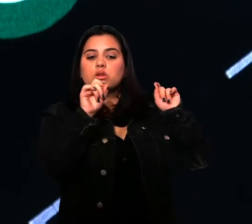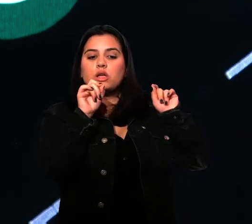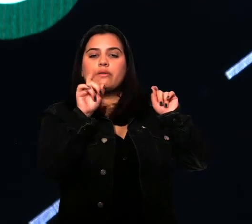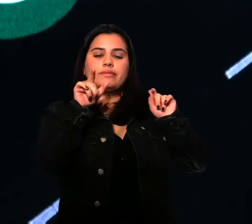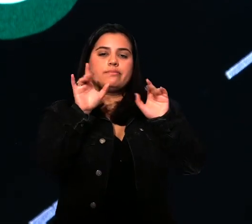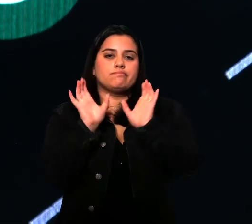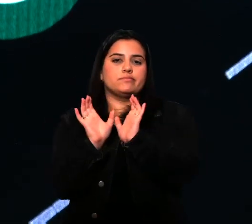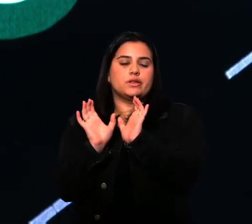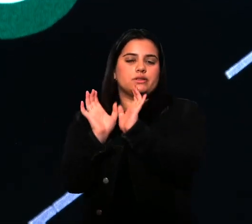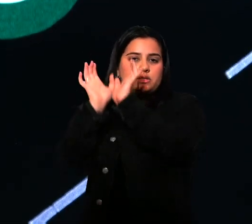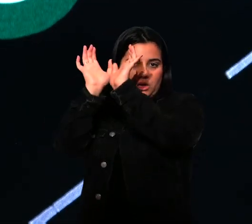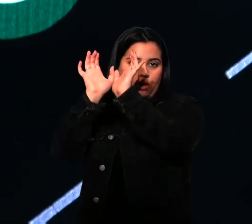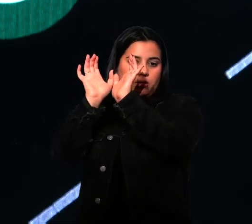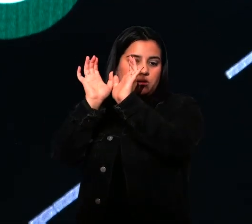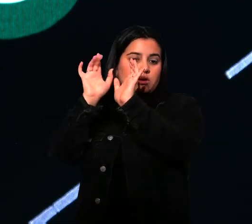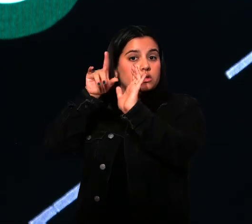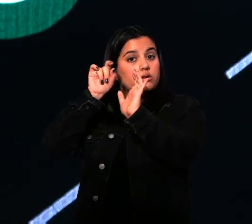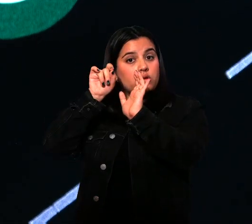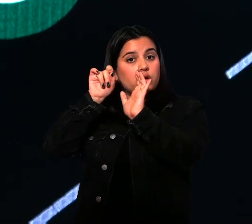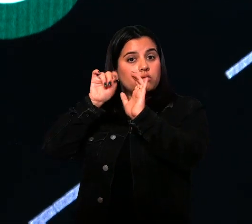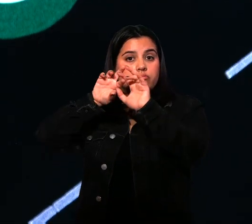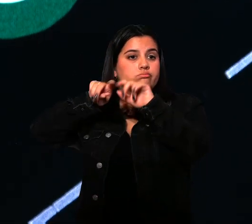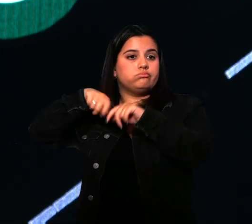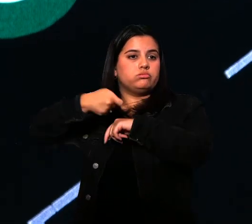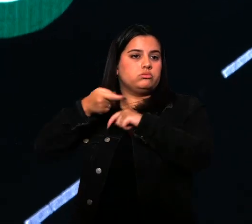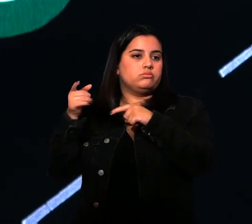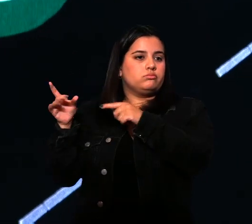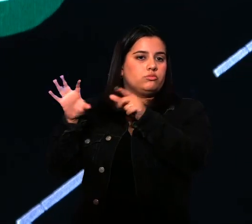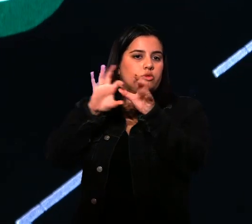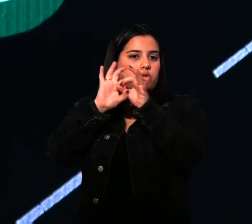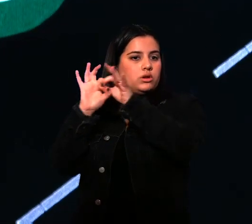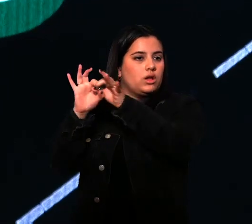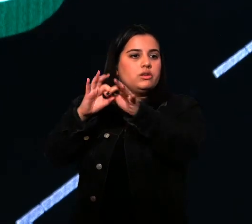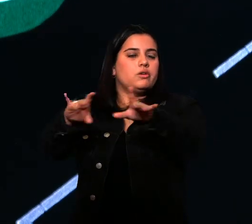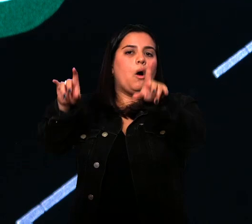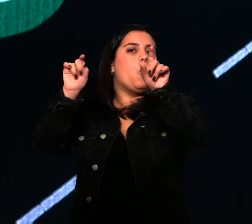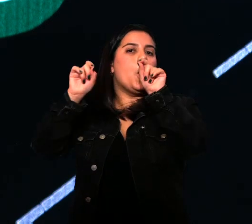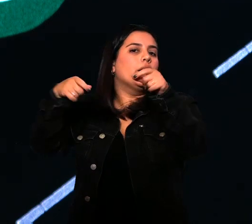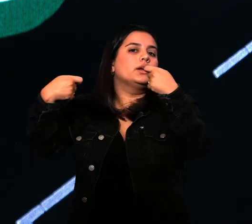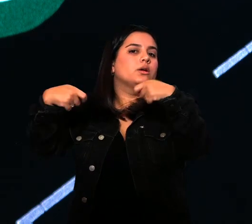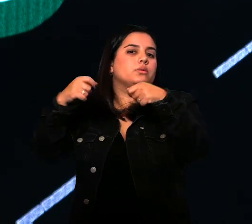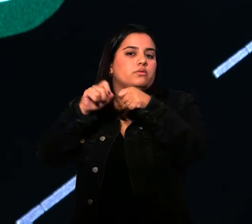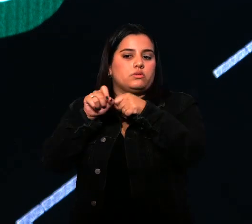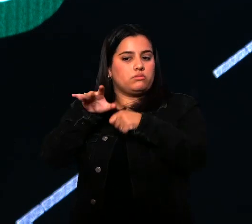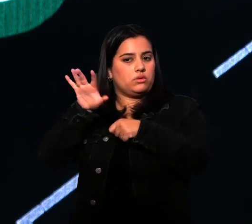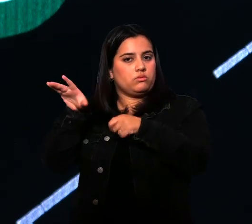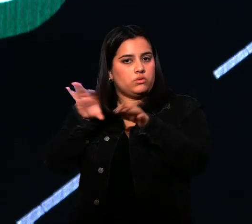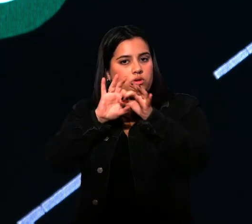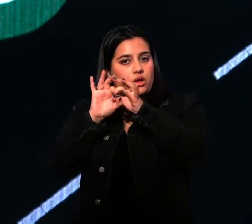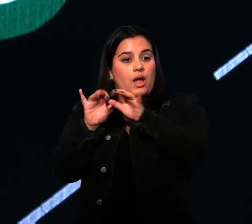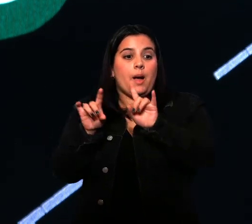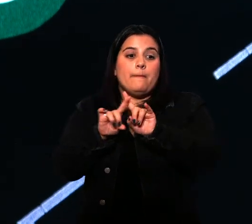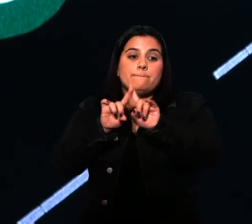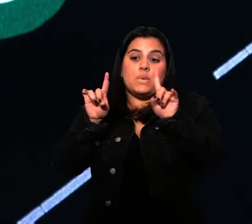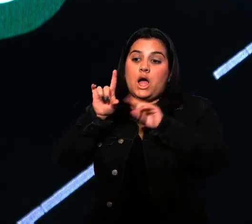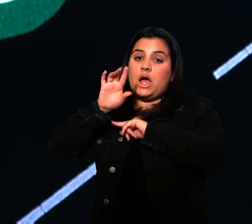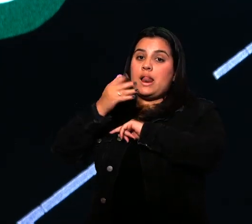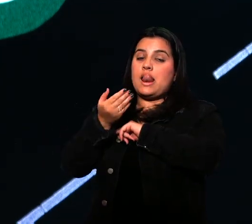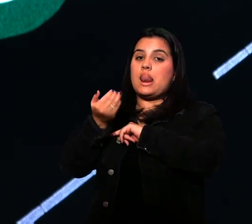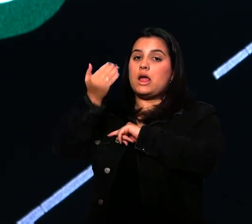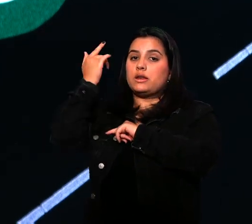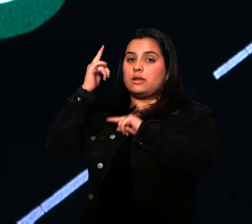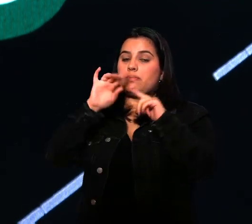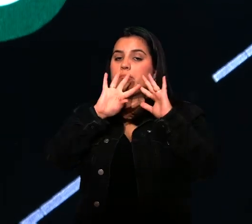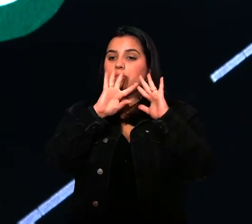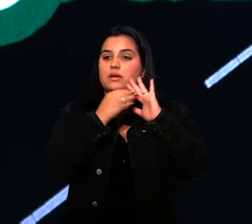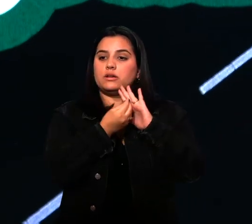Senhor, que fala sobre unidade, que deve ser feita dessa maneira. Mas na igreja de Corinto era o contrário. O que Paulo está